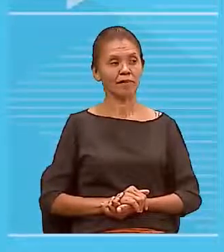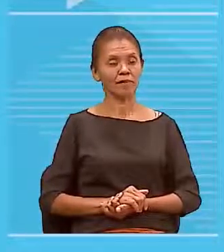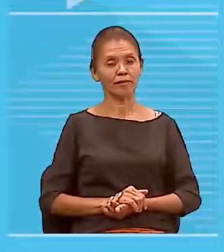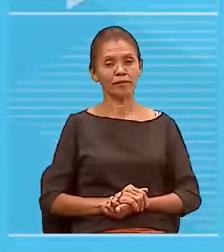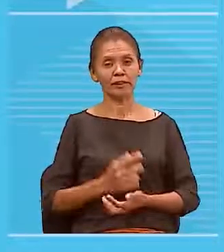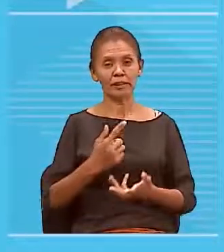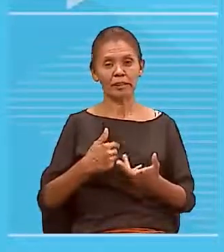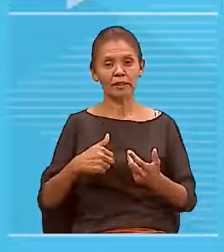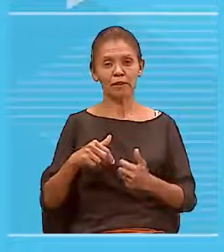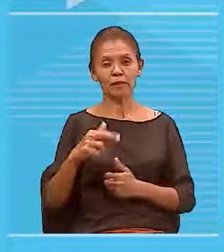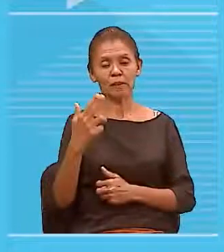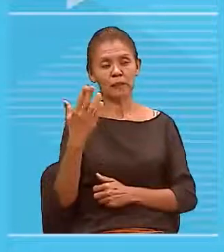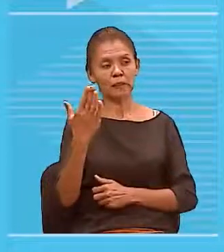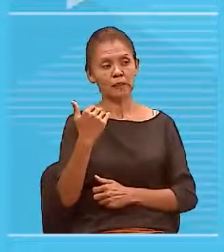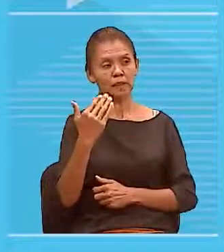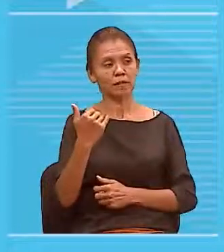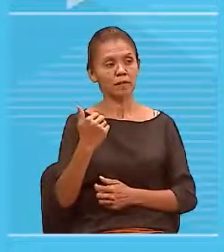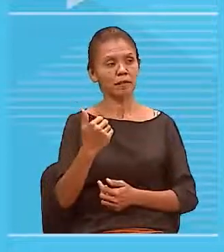alimentares.